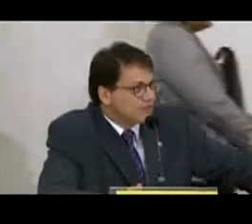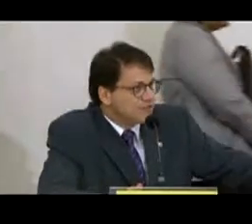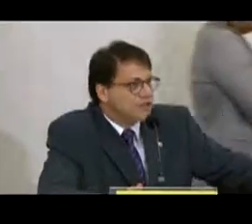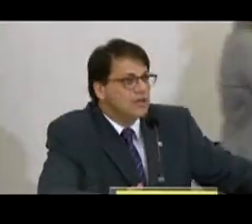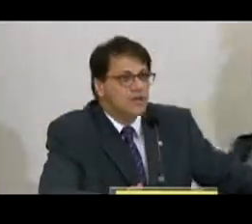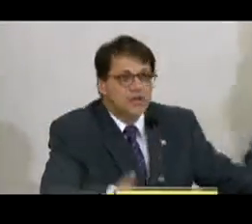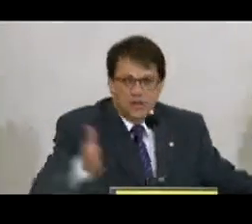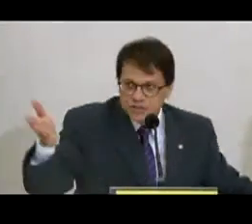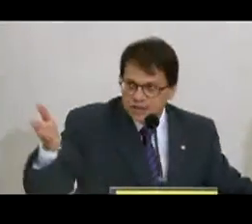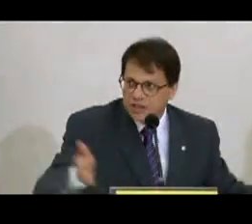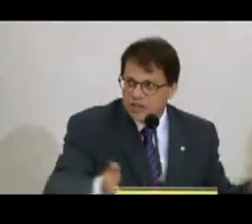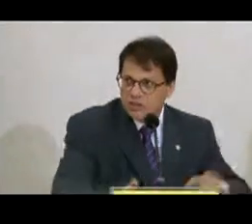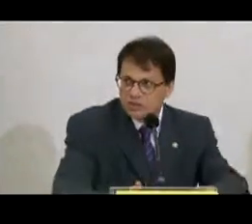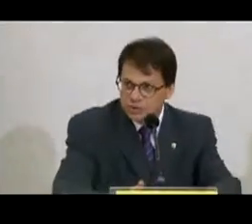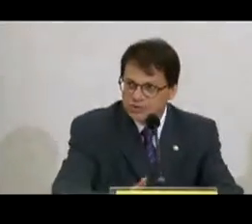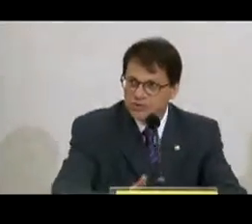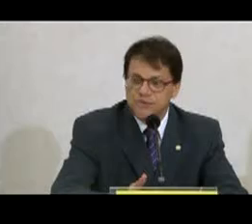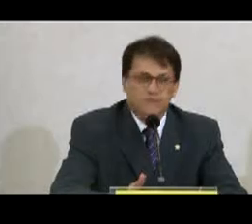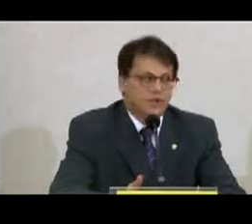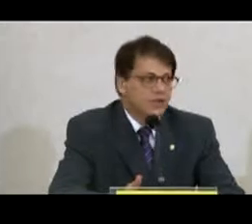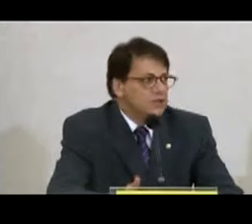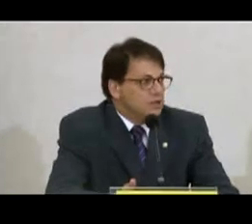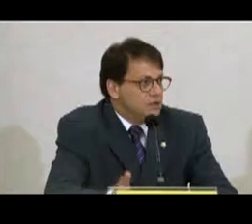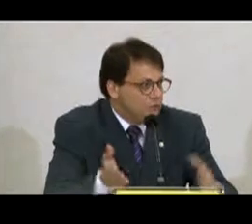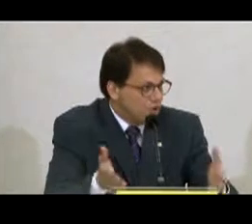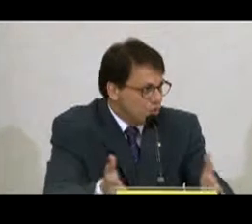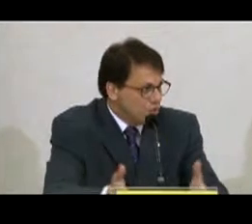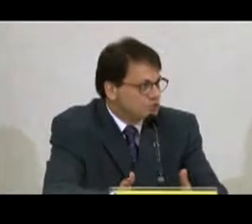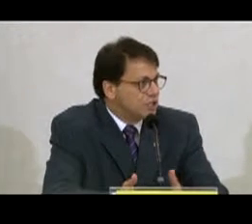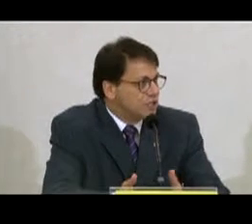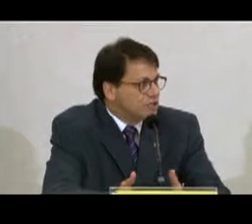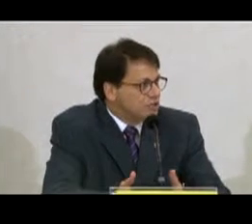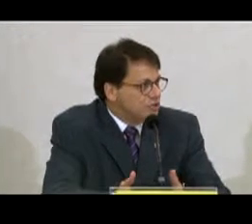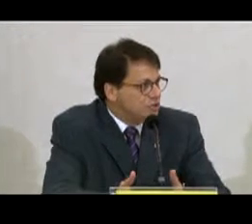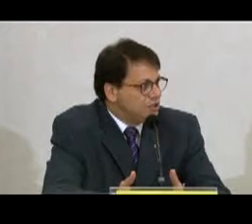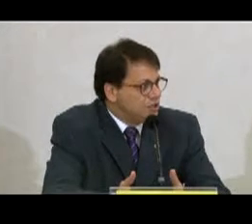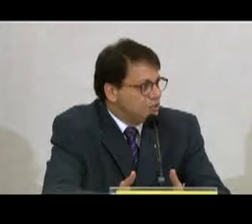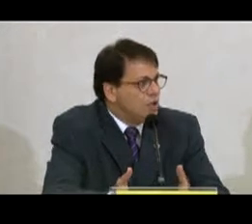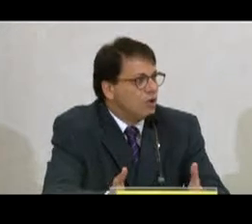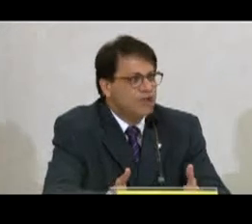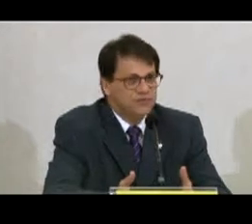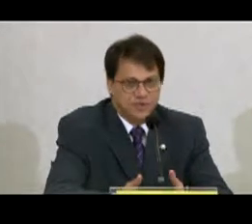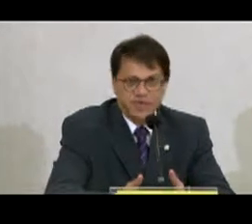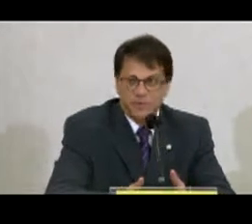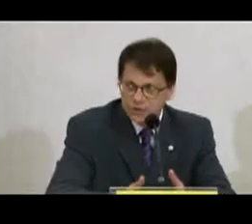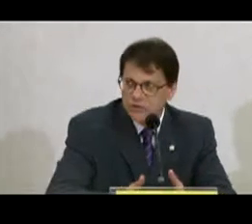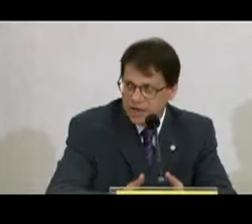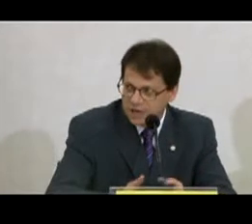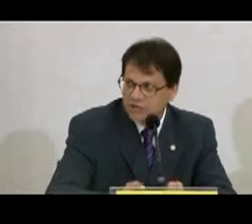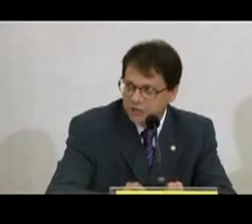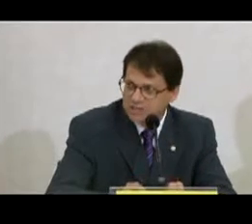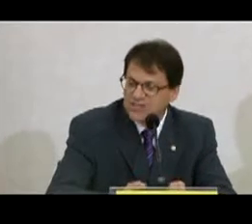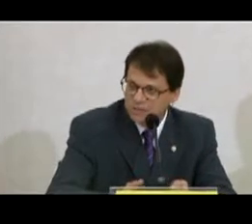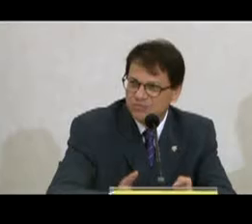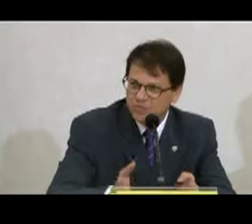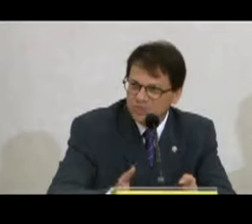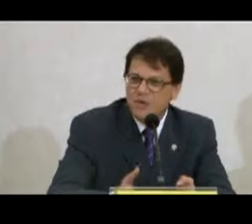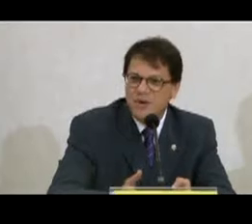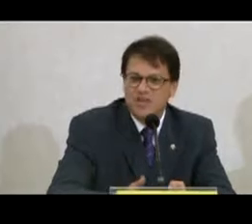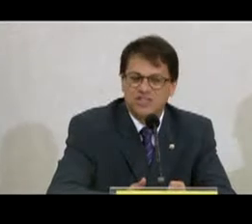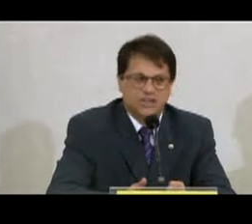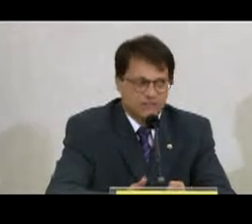a PFDC, e de estar aqui com todos, né, em busca de um melhor enfrentamento para questões que